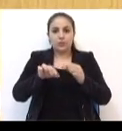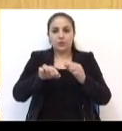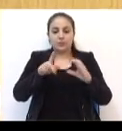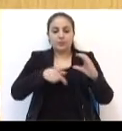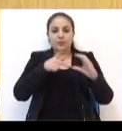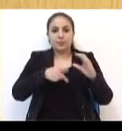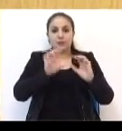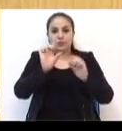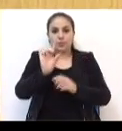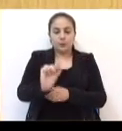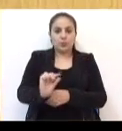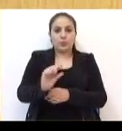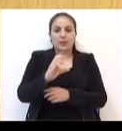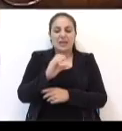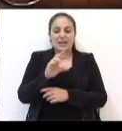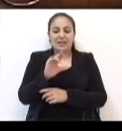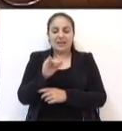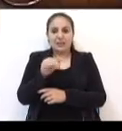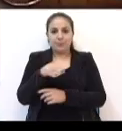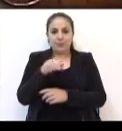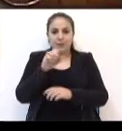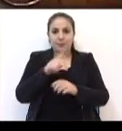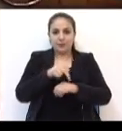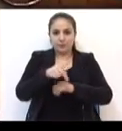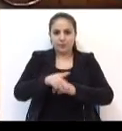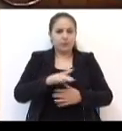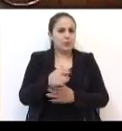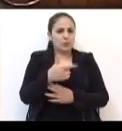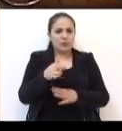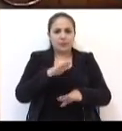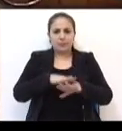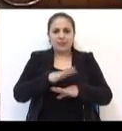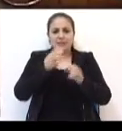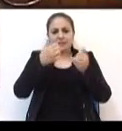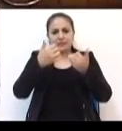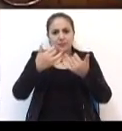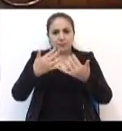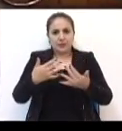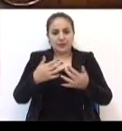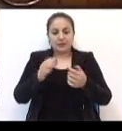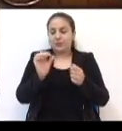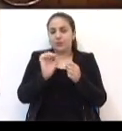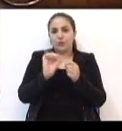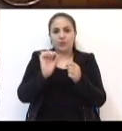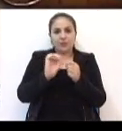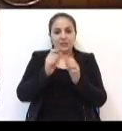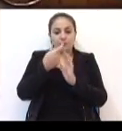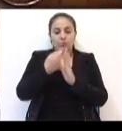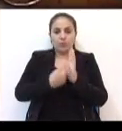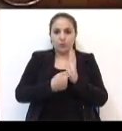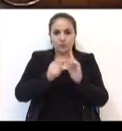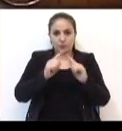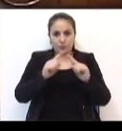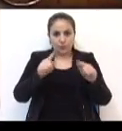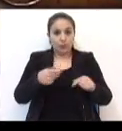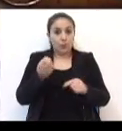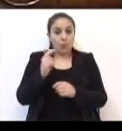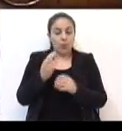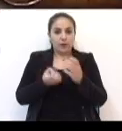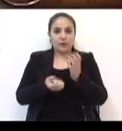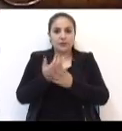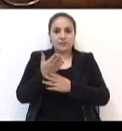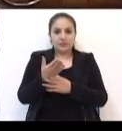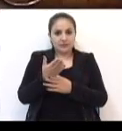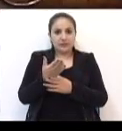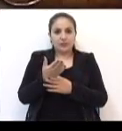a criminalidade em Passo Fundo. Não há mais o que justifique a não realização de um concurso público, até mesmo a criação de uma